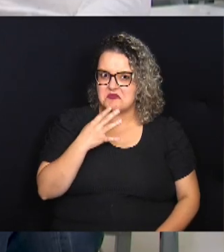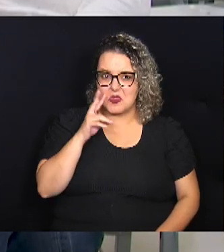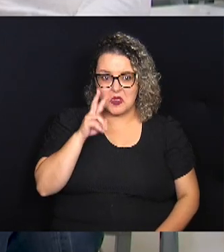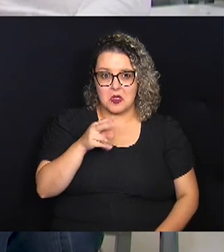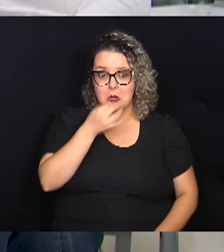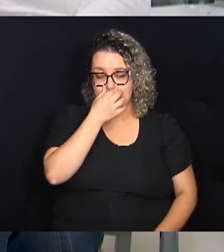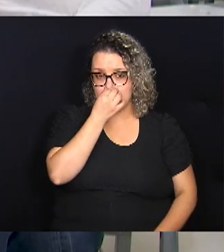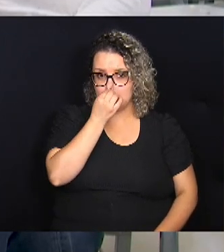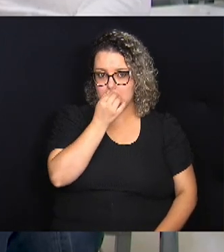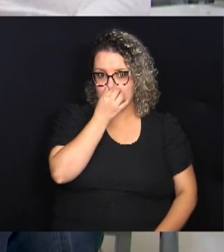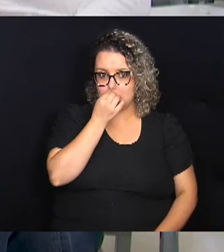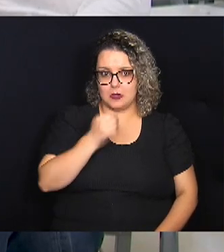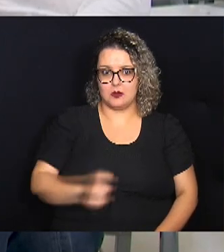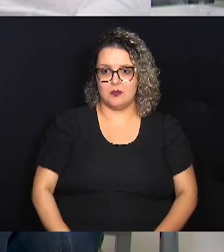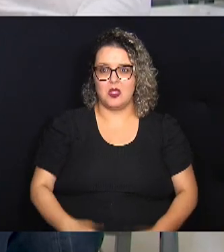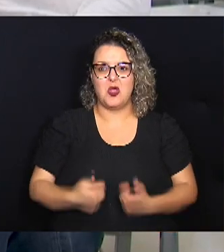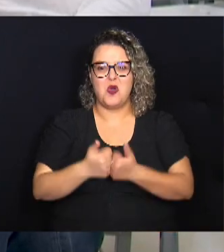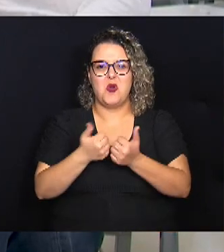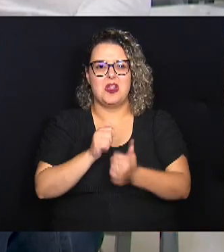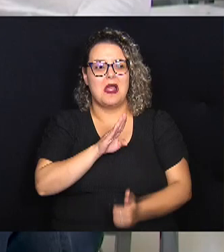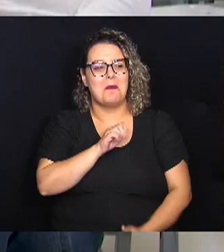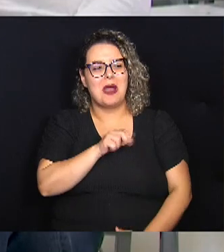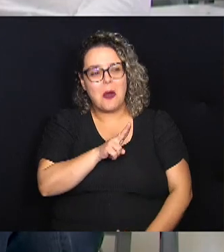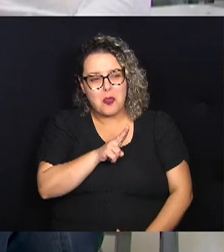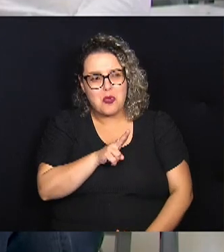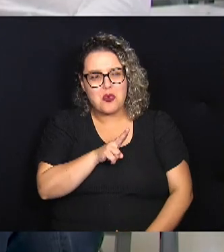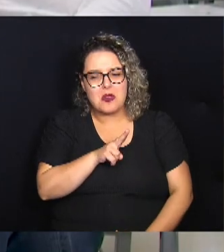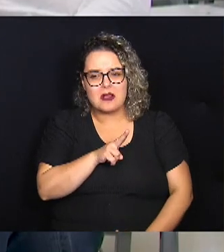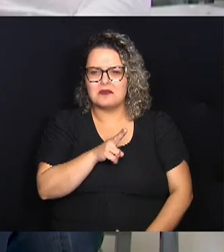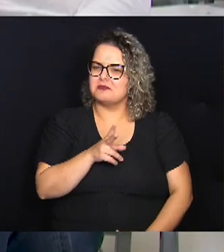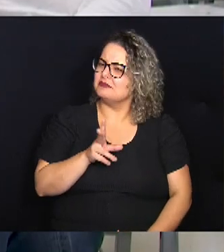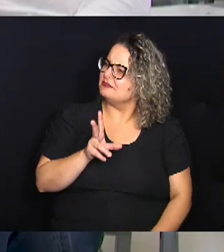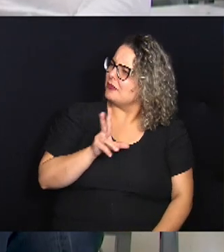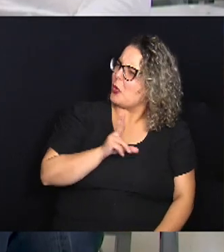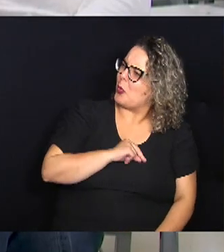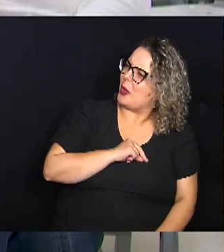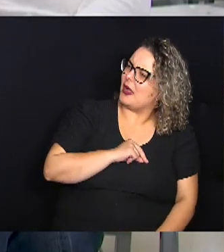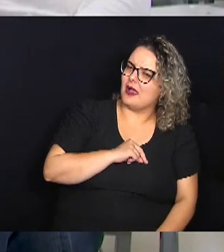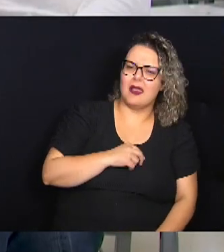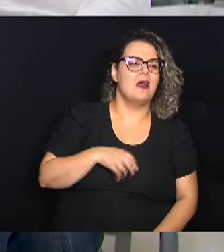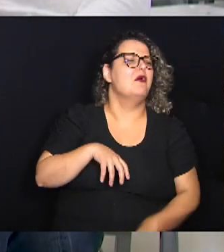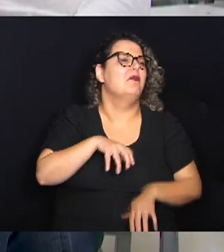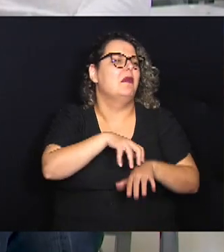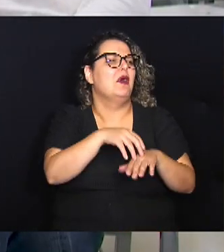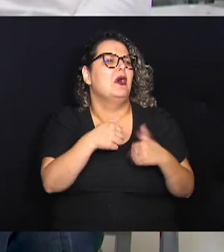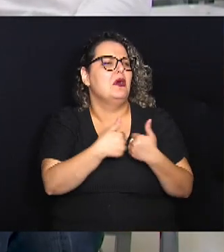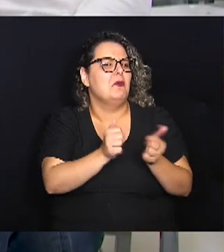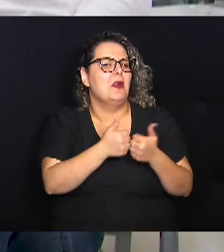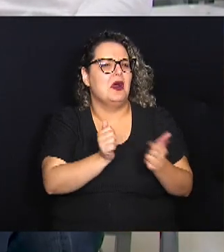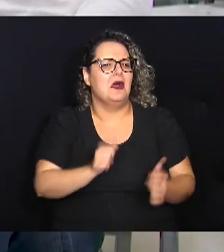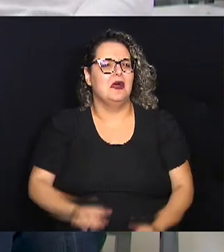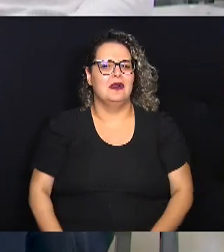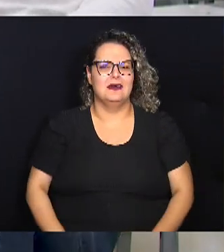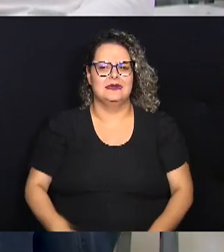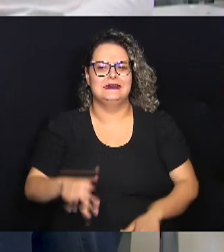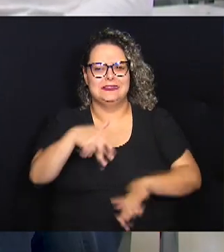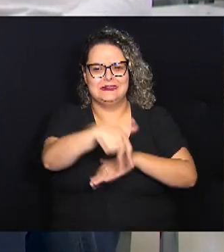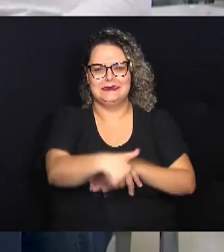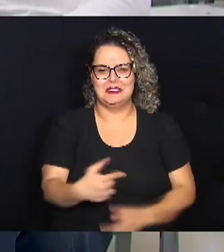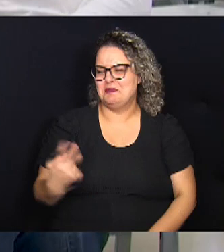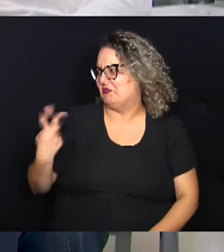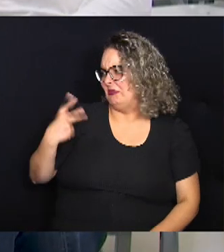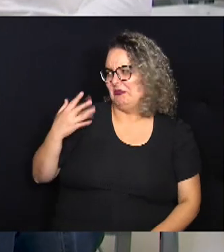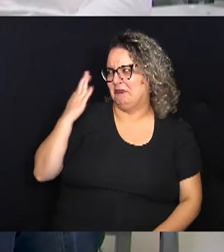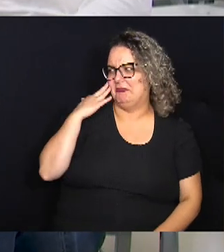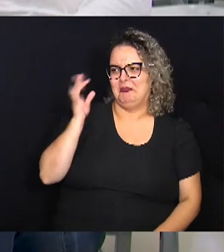aqui. Ônibus. Olha só, vou pegar um baú. Se a gente desce lá, a gente não vai entender nada. Vai achar